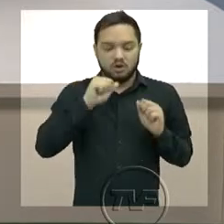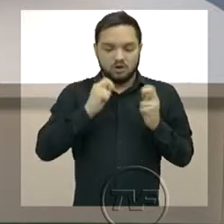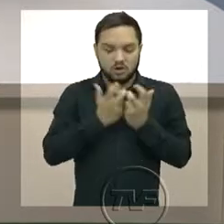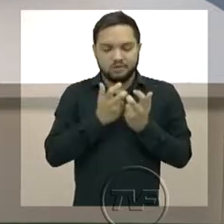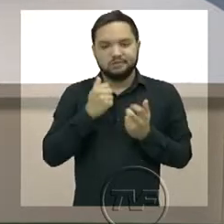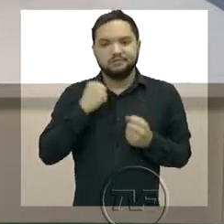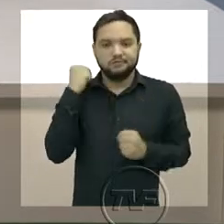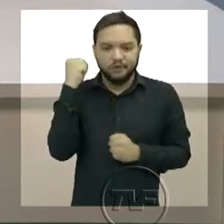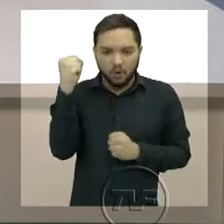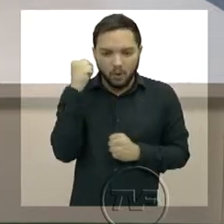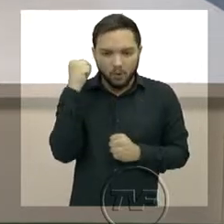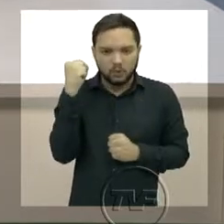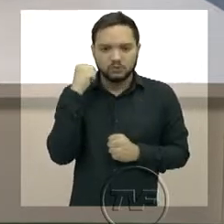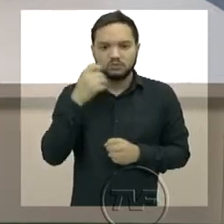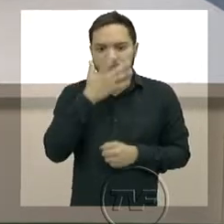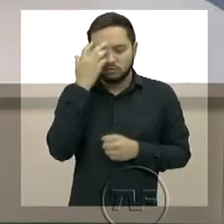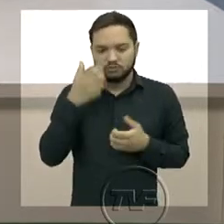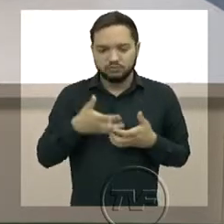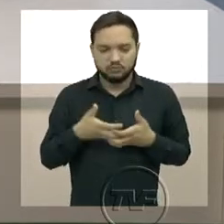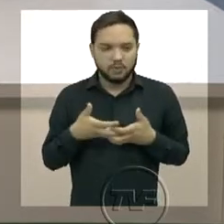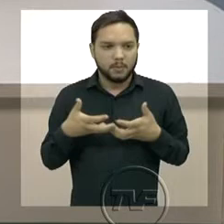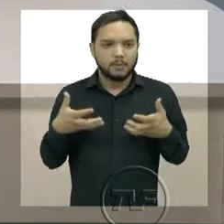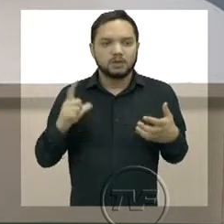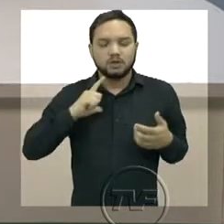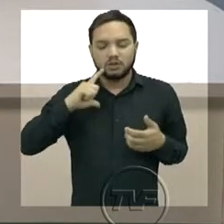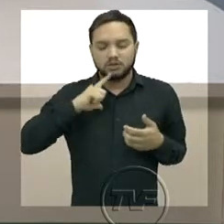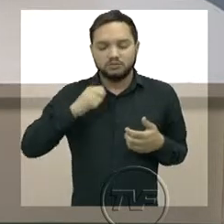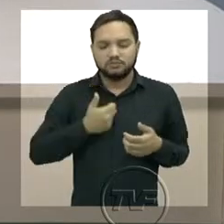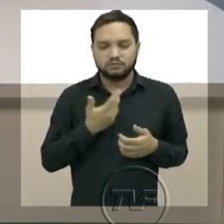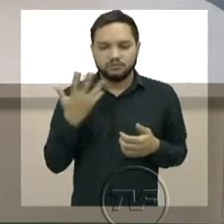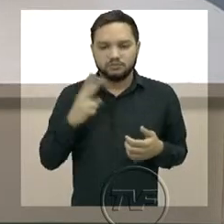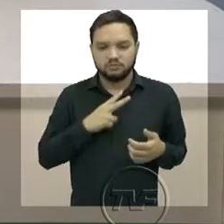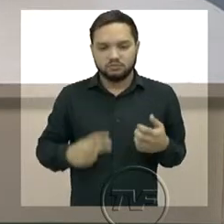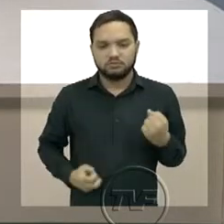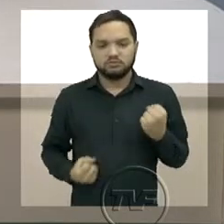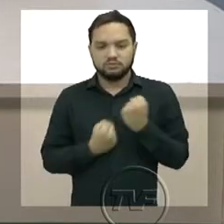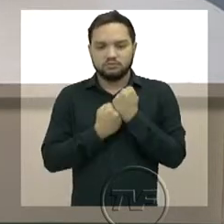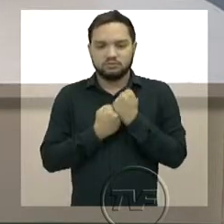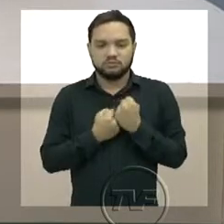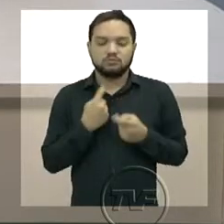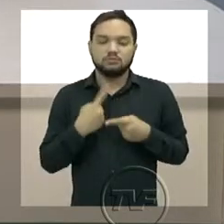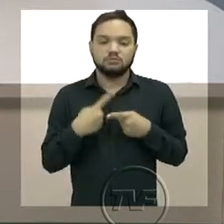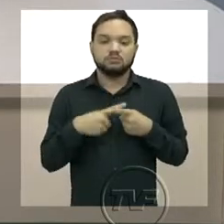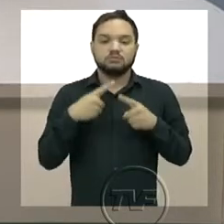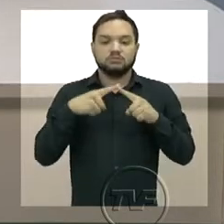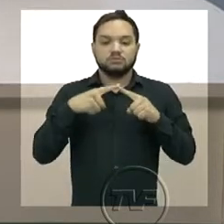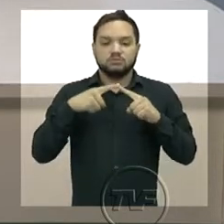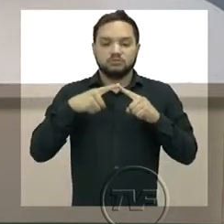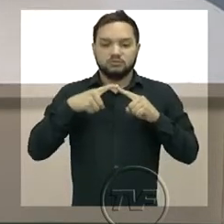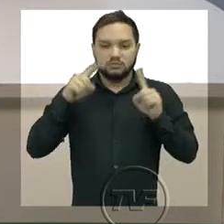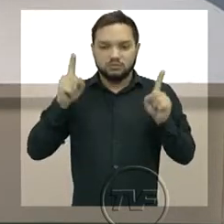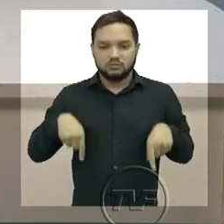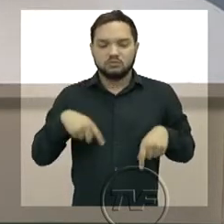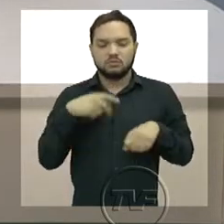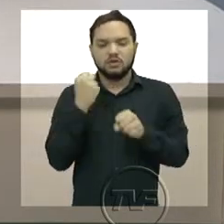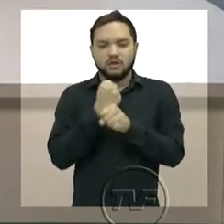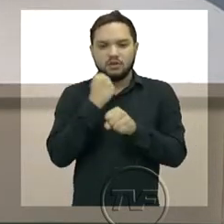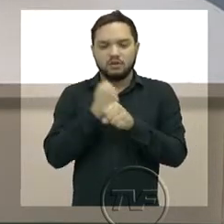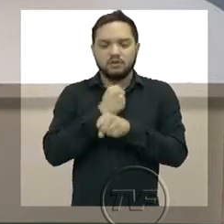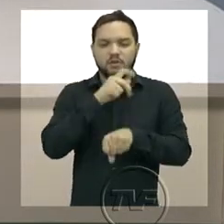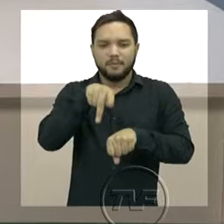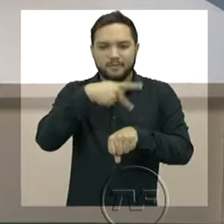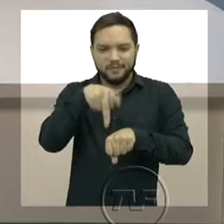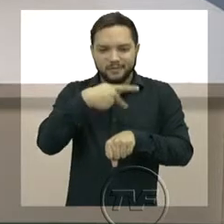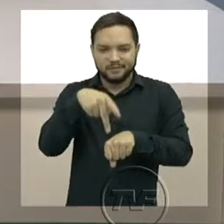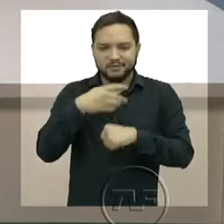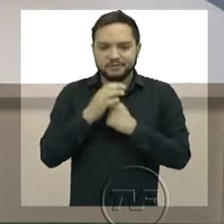Fortaleza, nas ações que tem realizado em reformas de praças, inclusive formando